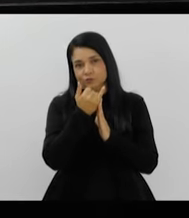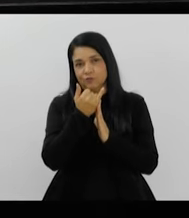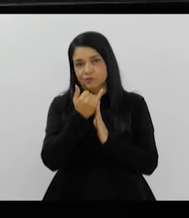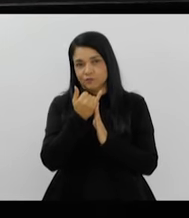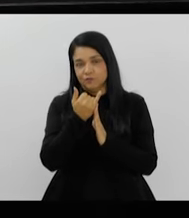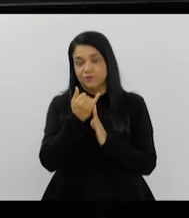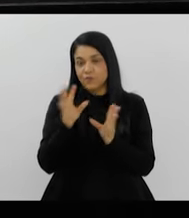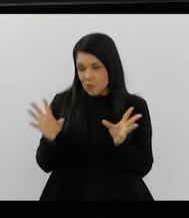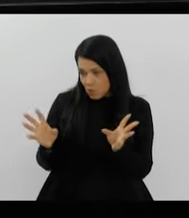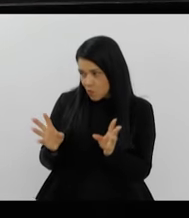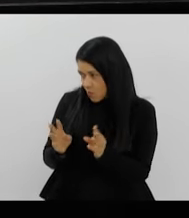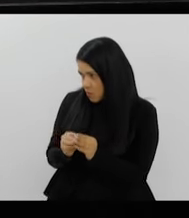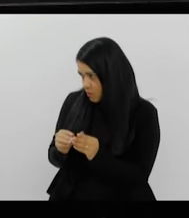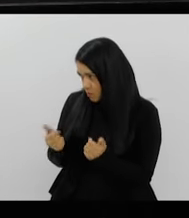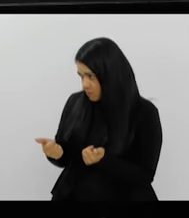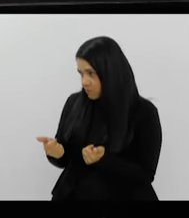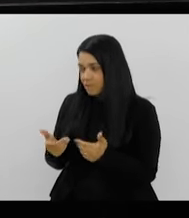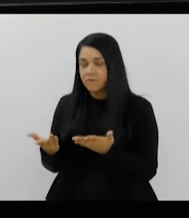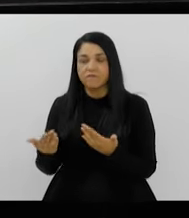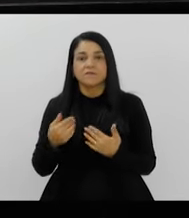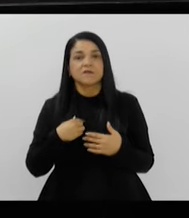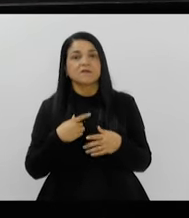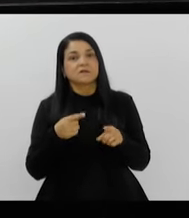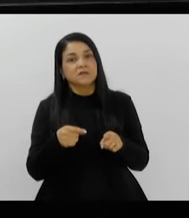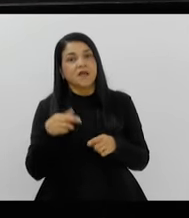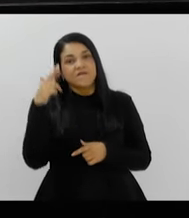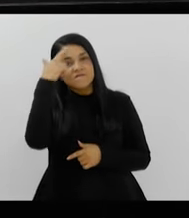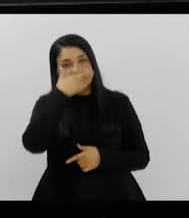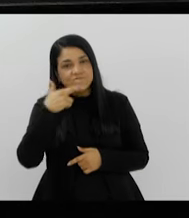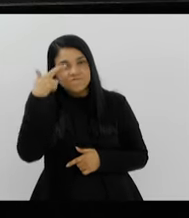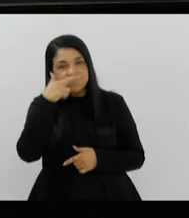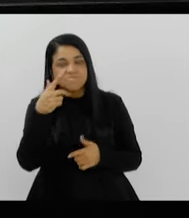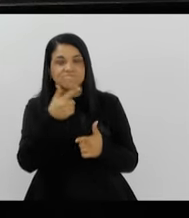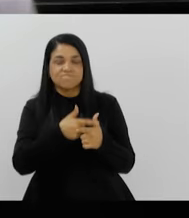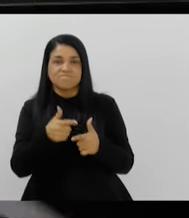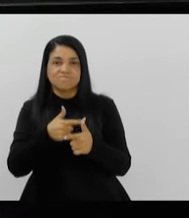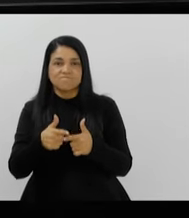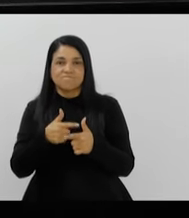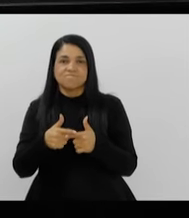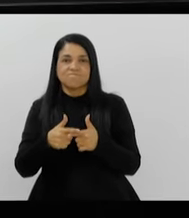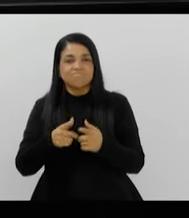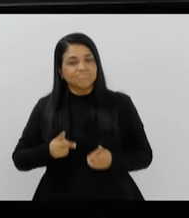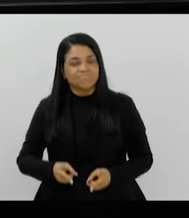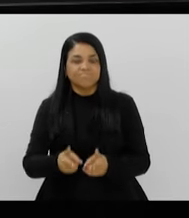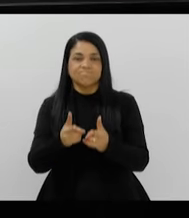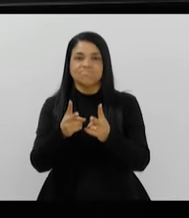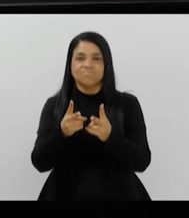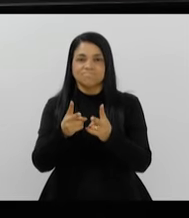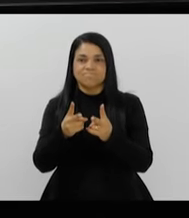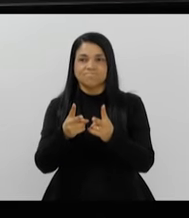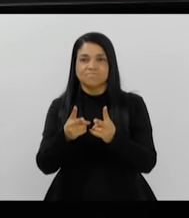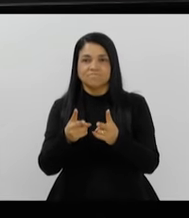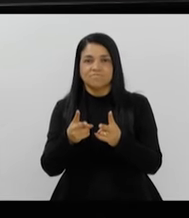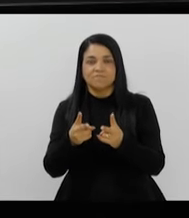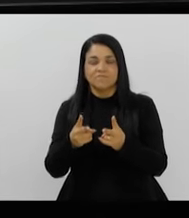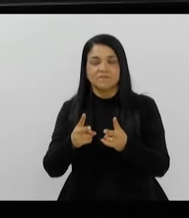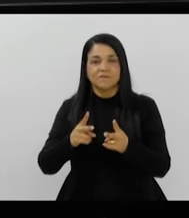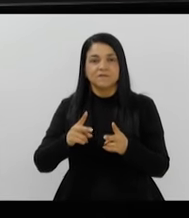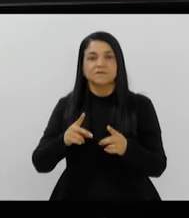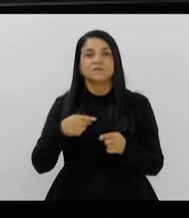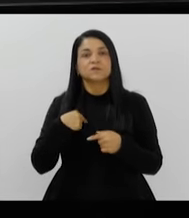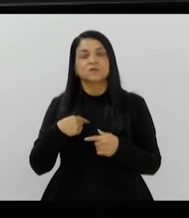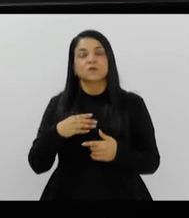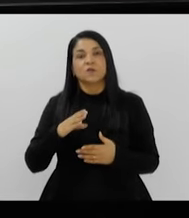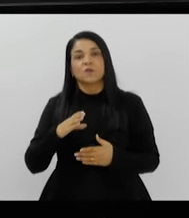deputada. Concluindo, presidente. E com isso, a situação fiscal não rompe esse ciclo vicioso. O bloco de oposição